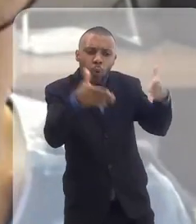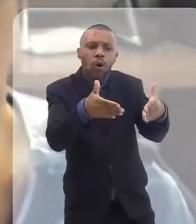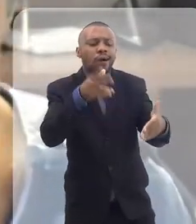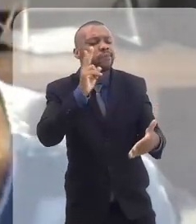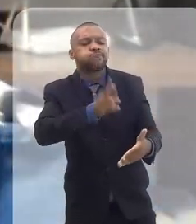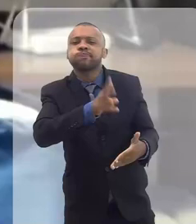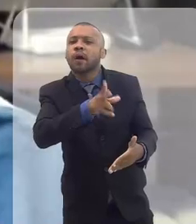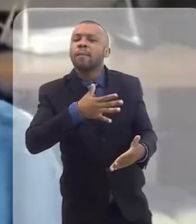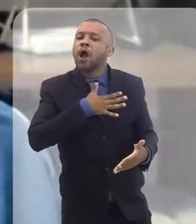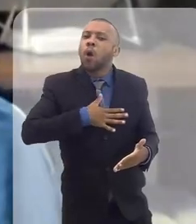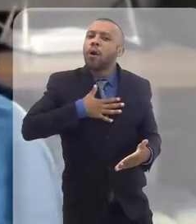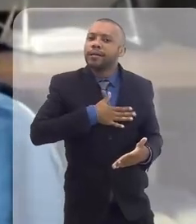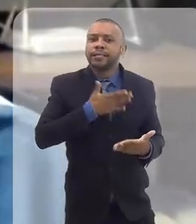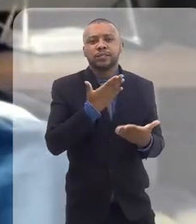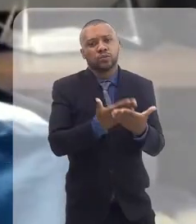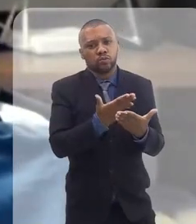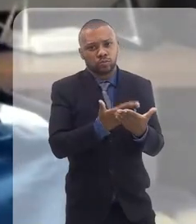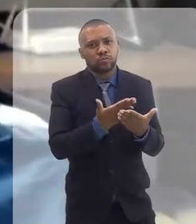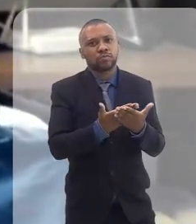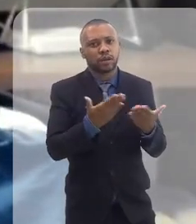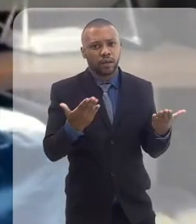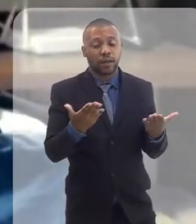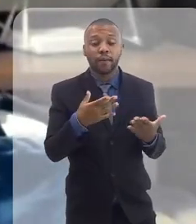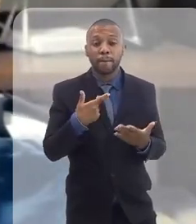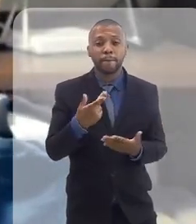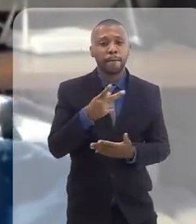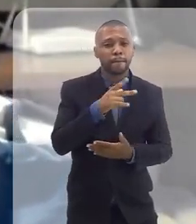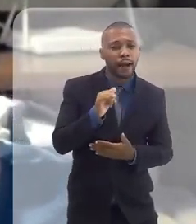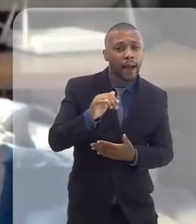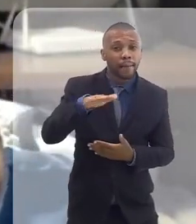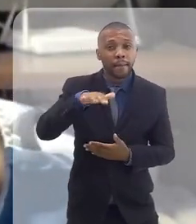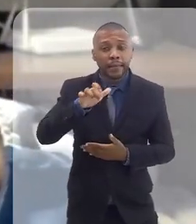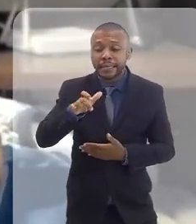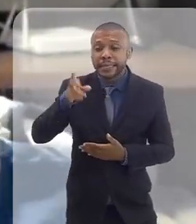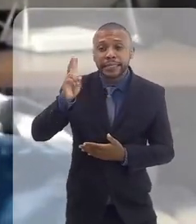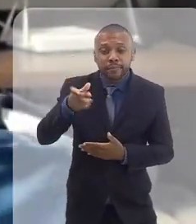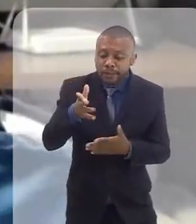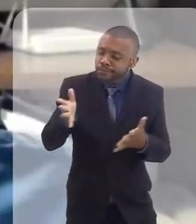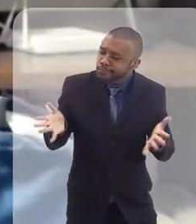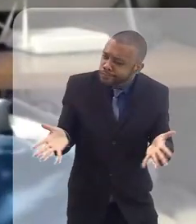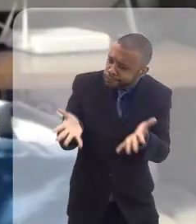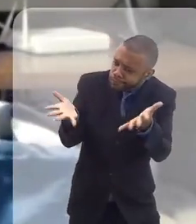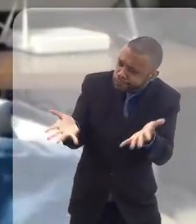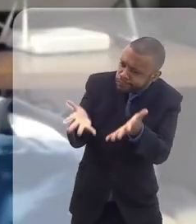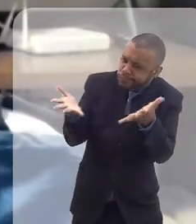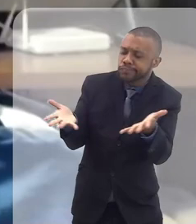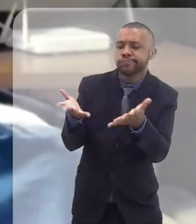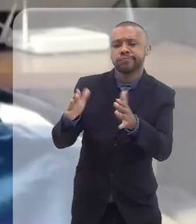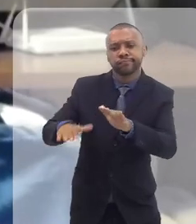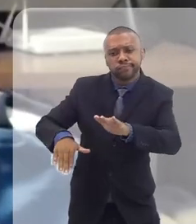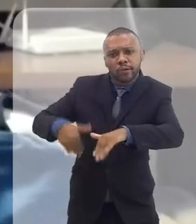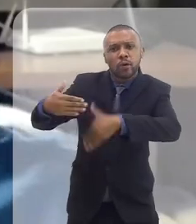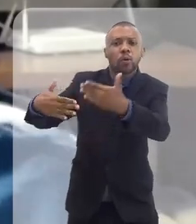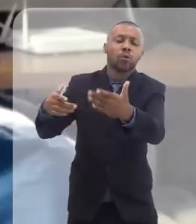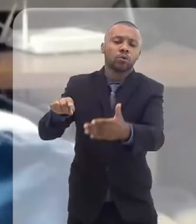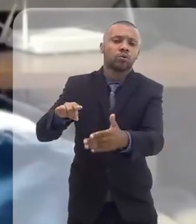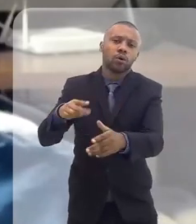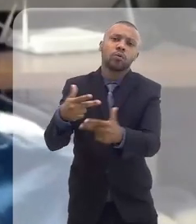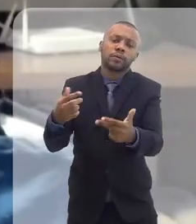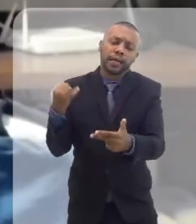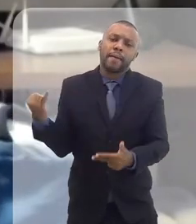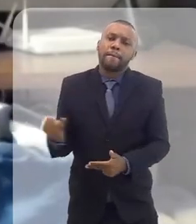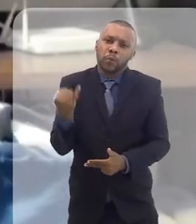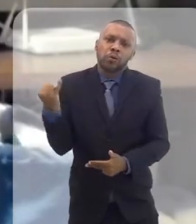sempre gostei de estudar. E meus pais sempre incentivaram. E isso é uma coisa que